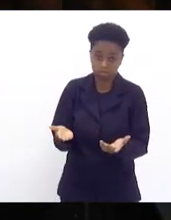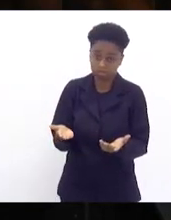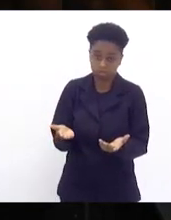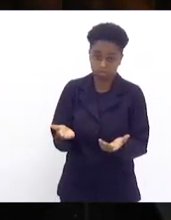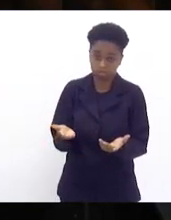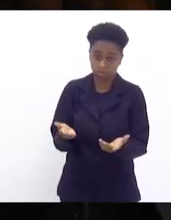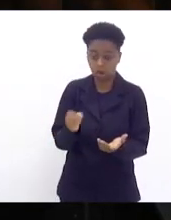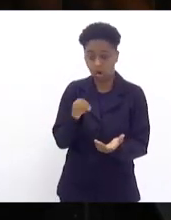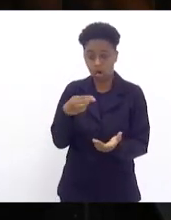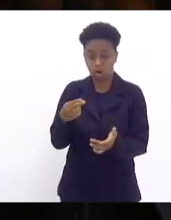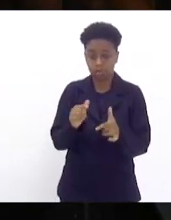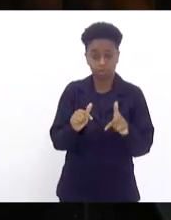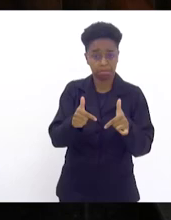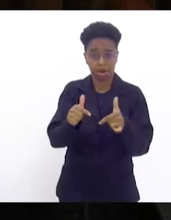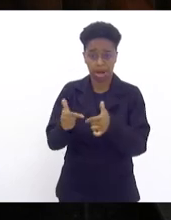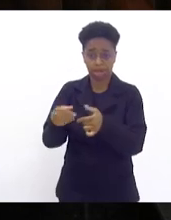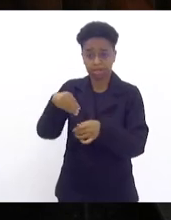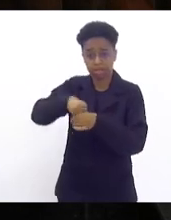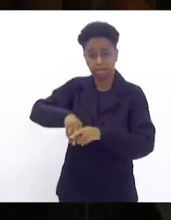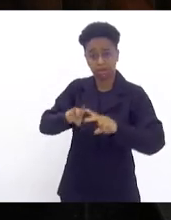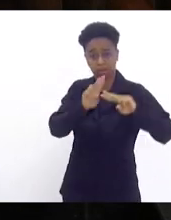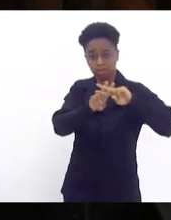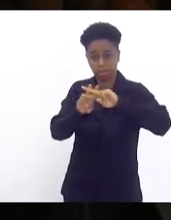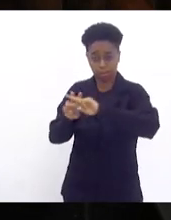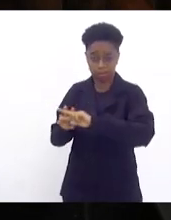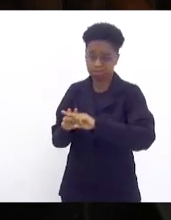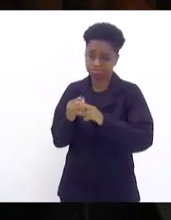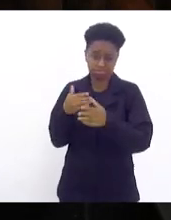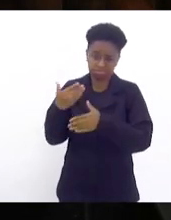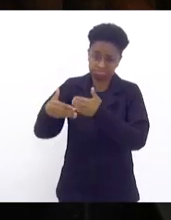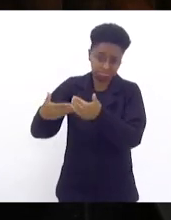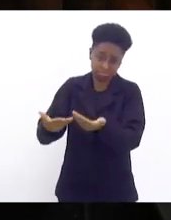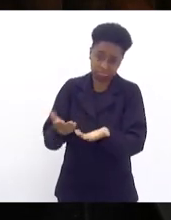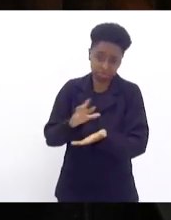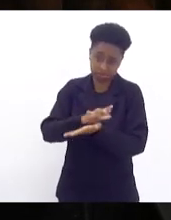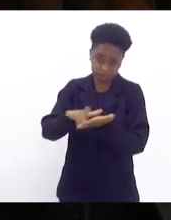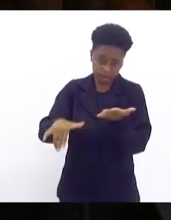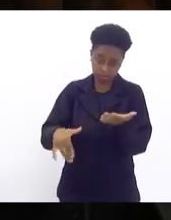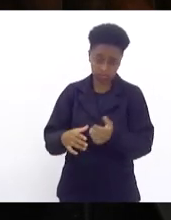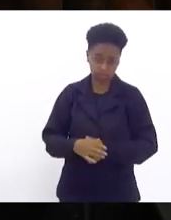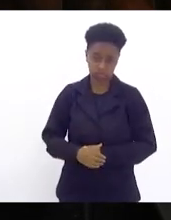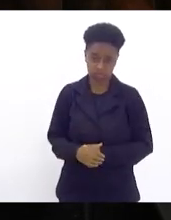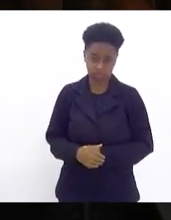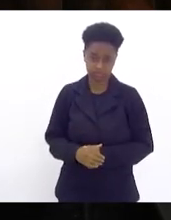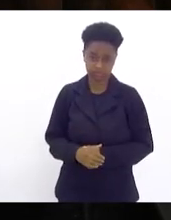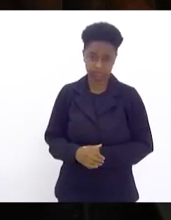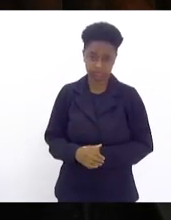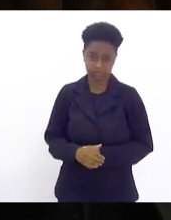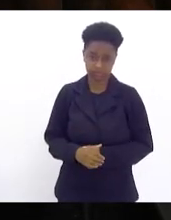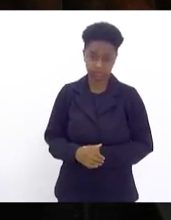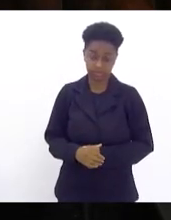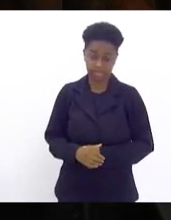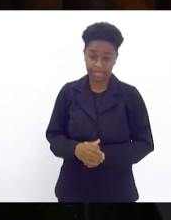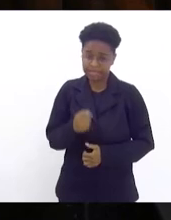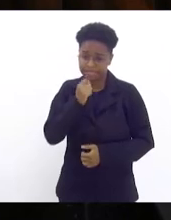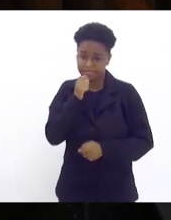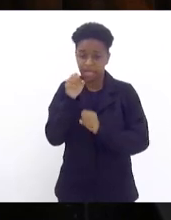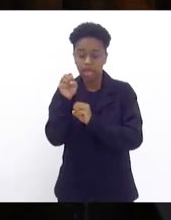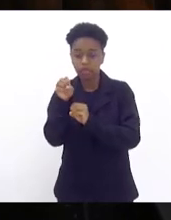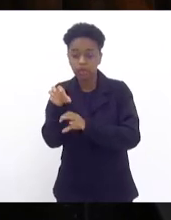nos agentes penitenciários E por aí vai sem educação